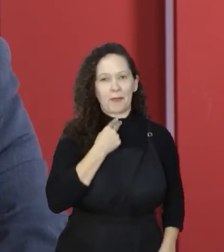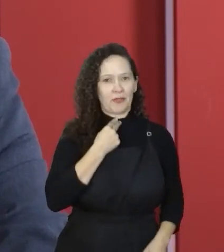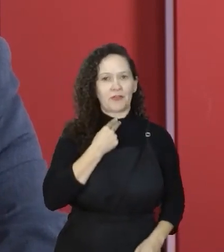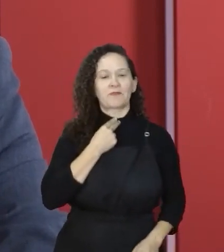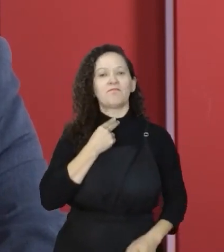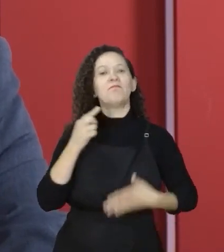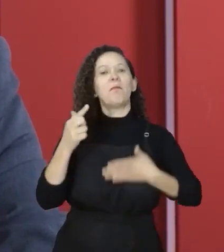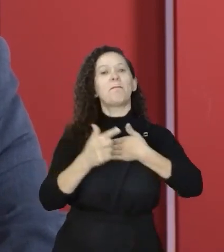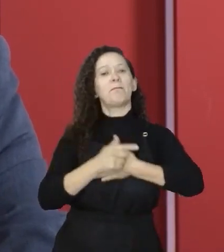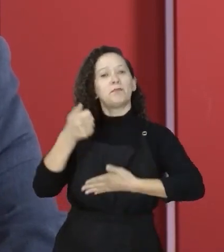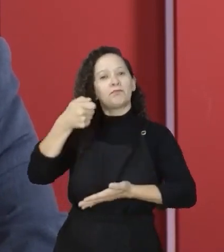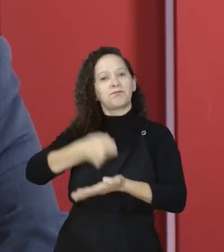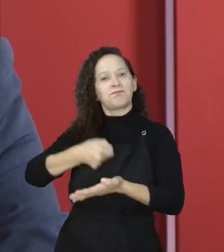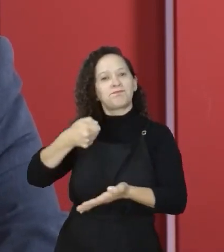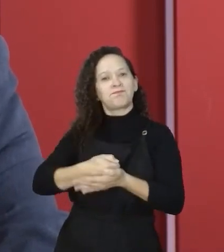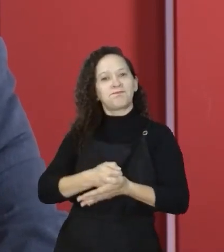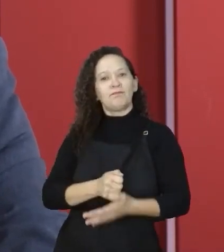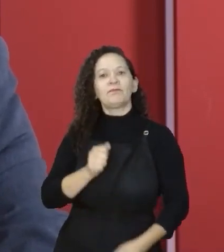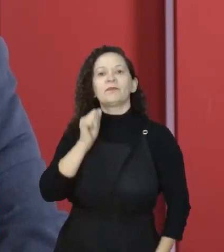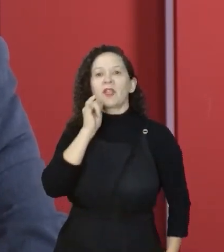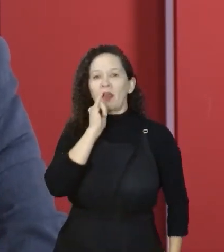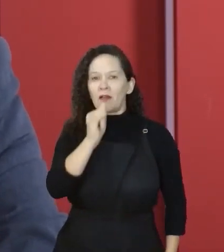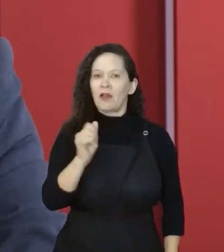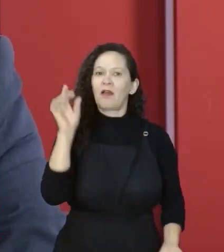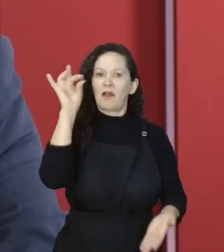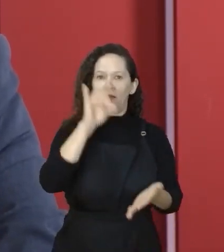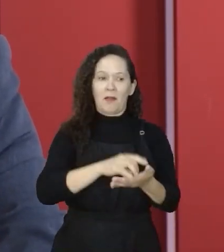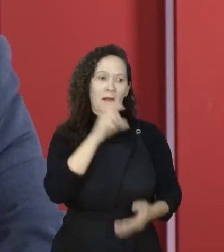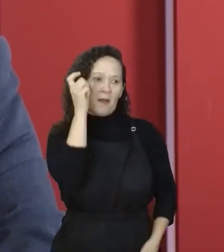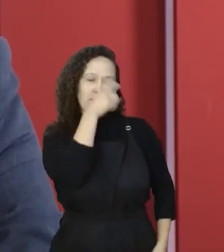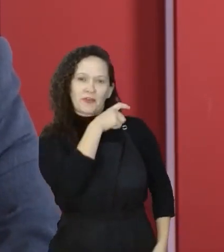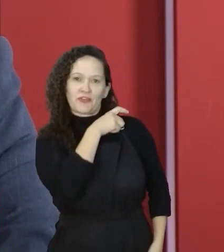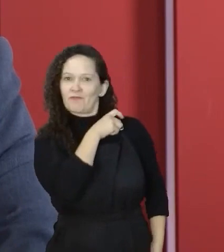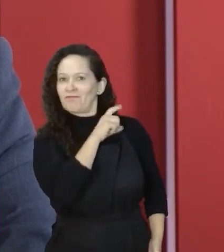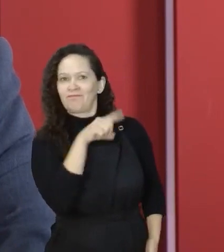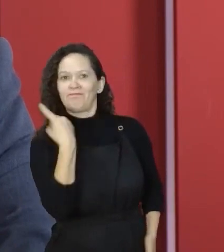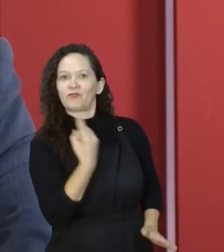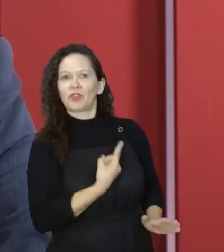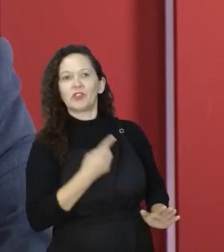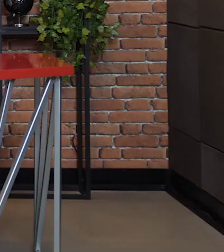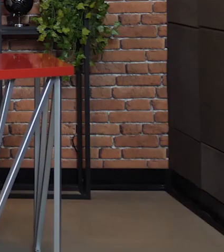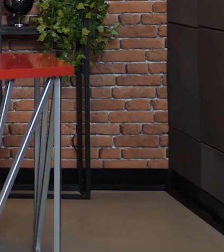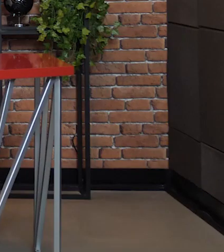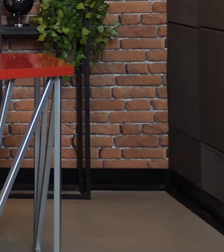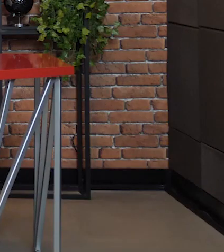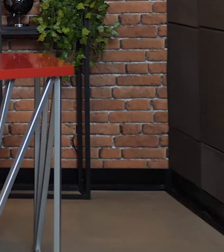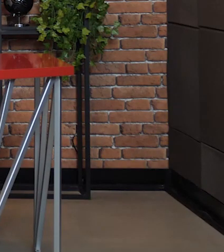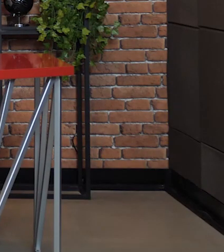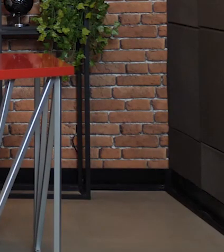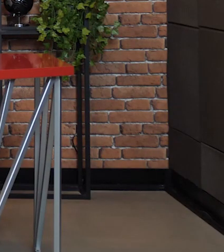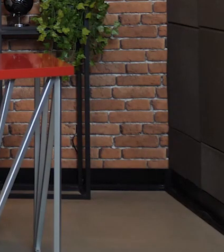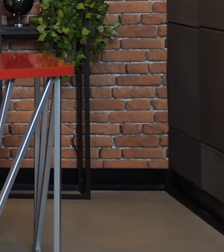ela tem a obrigação, o dever de falar a verdade. Mentiu, nós iremos entrar com uma representação.